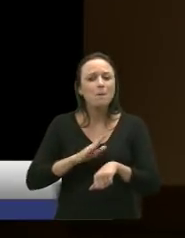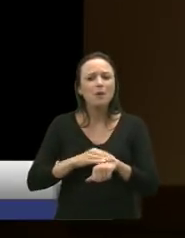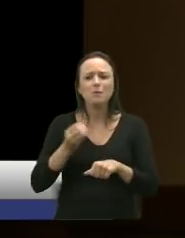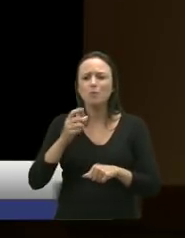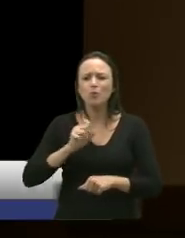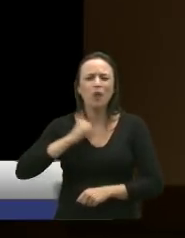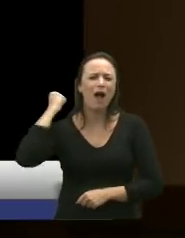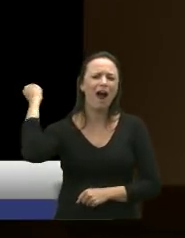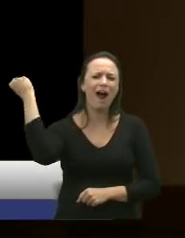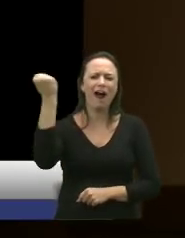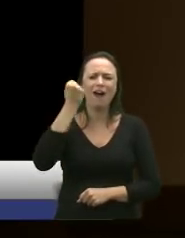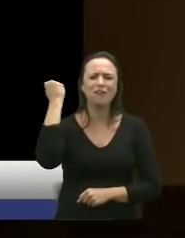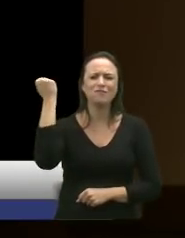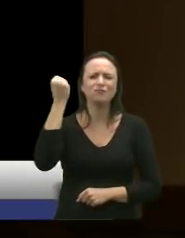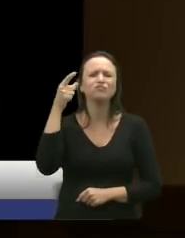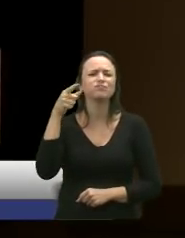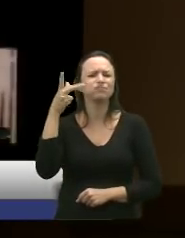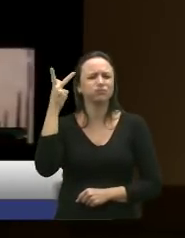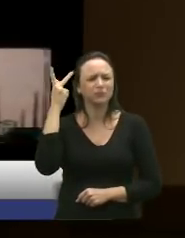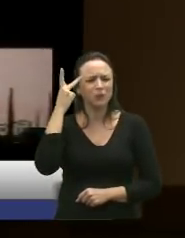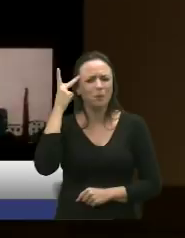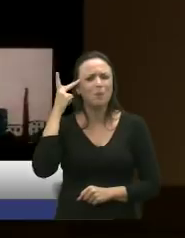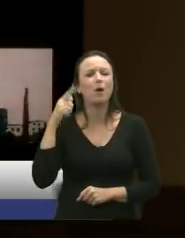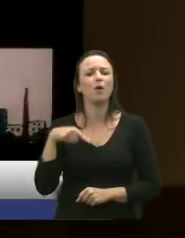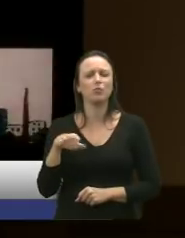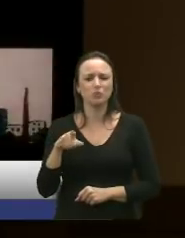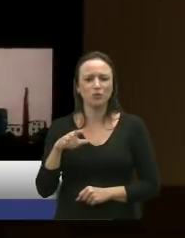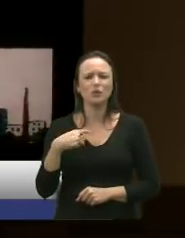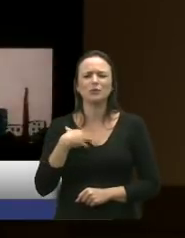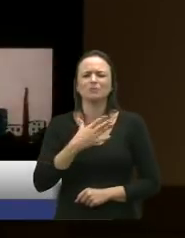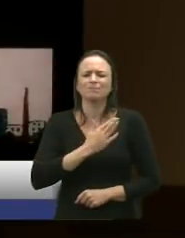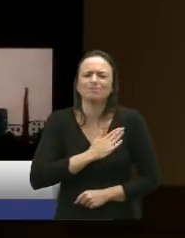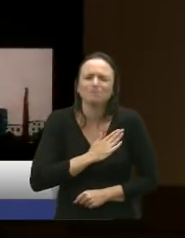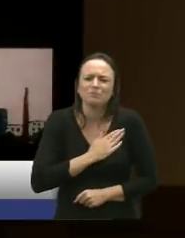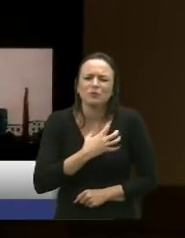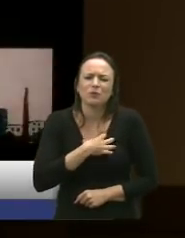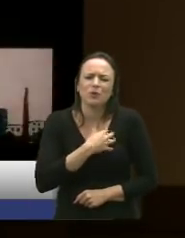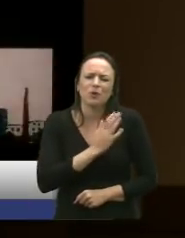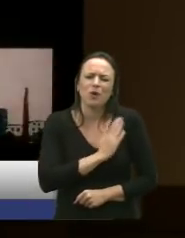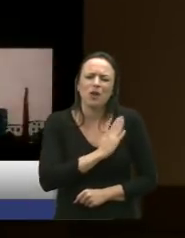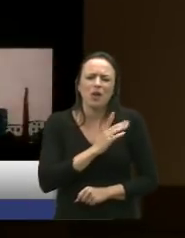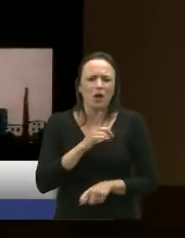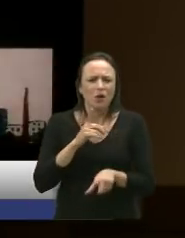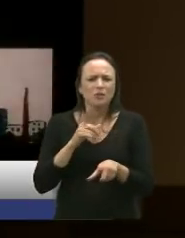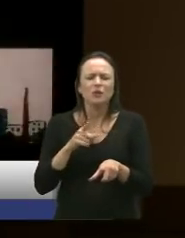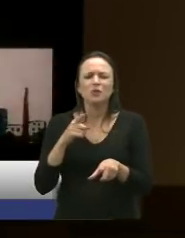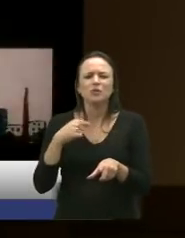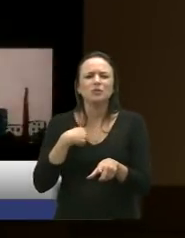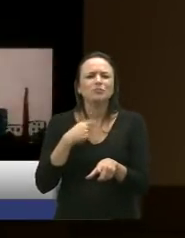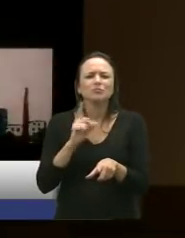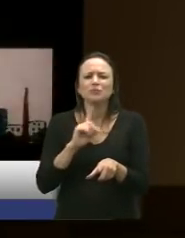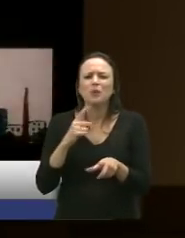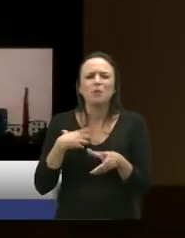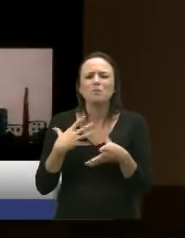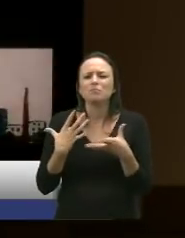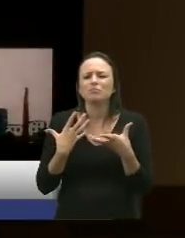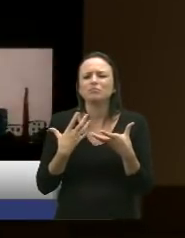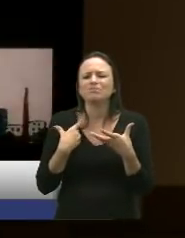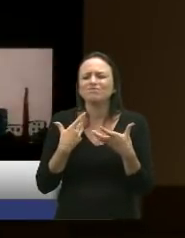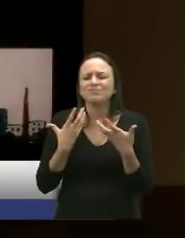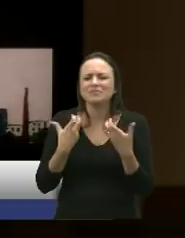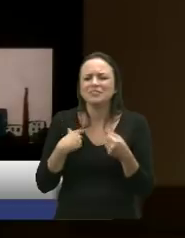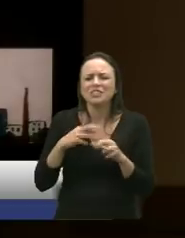São Paulo. E jauense também. E tocou profundamente no meu coração de paulista. Escuta isso. De modo que não pude permanecer